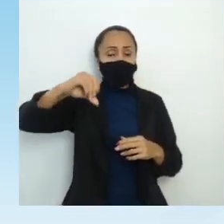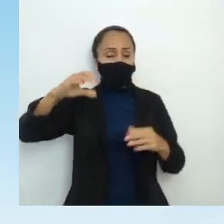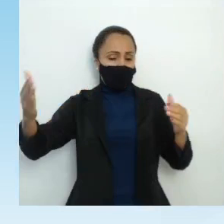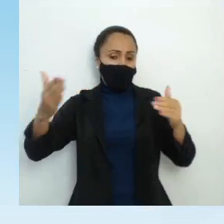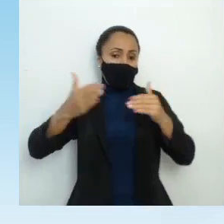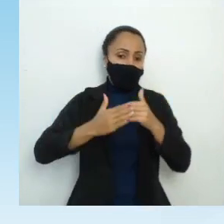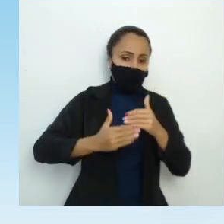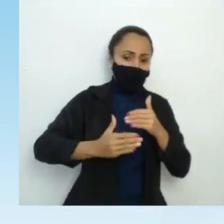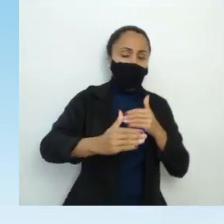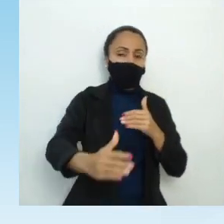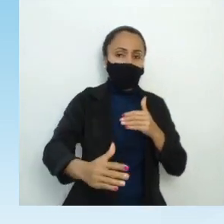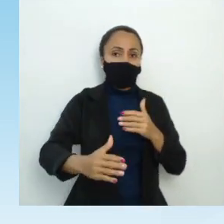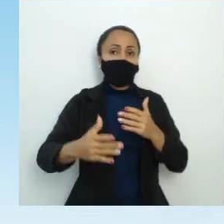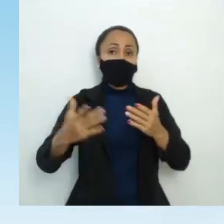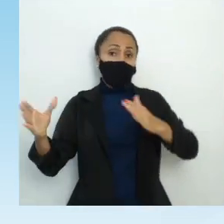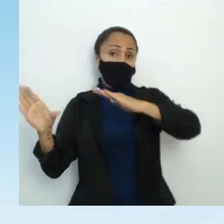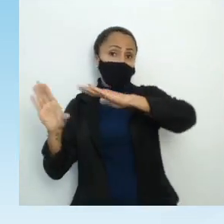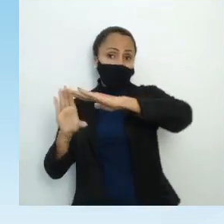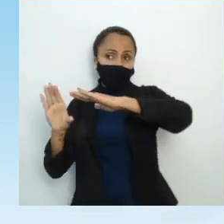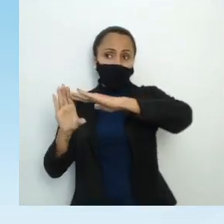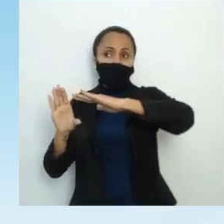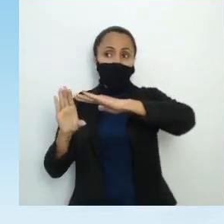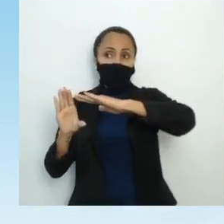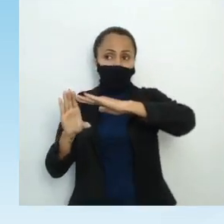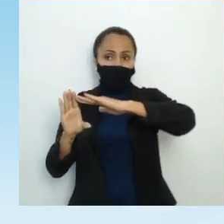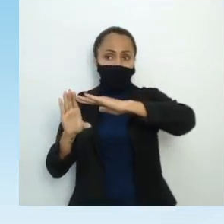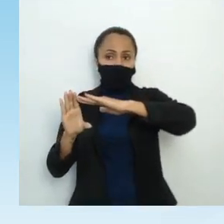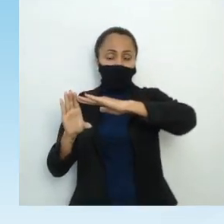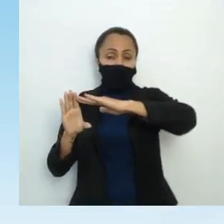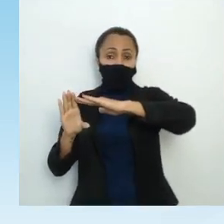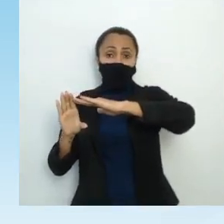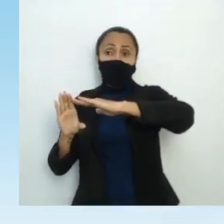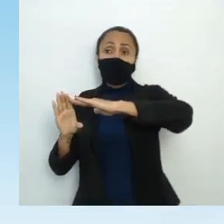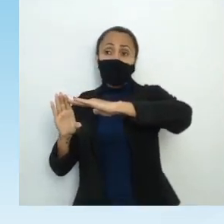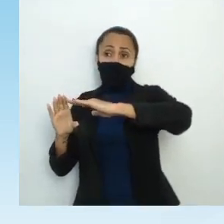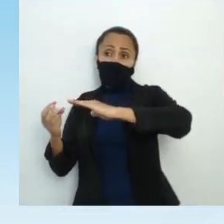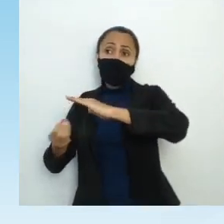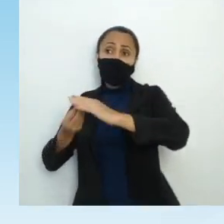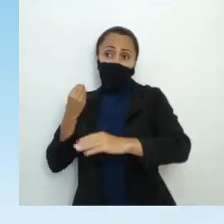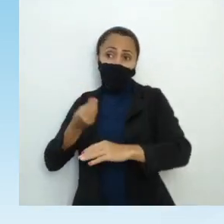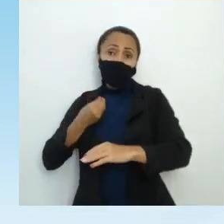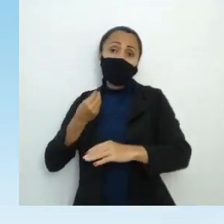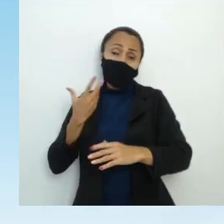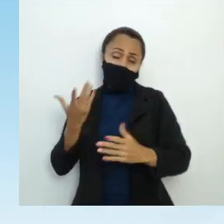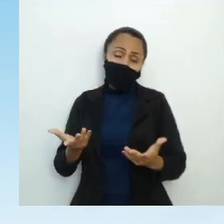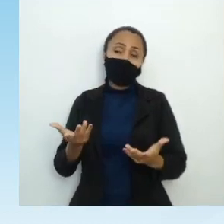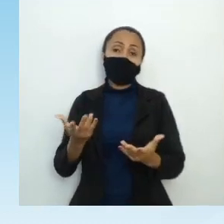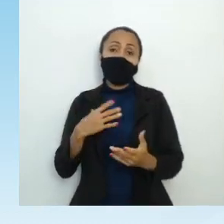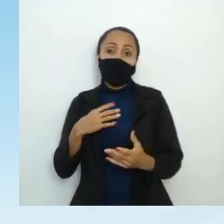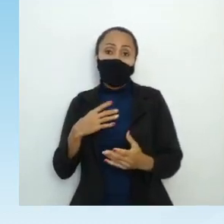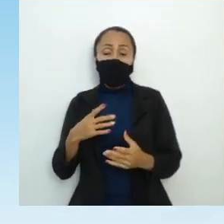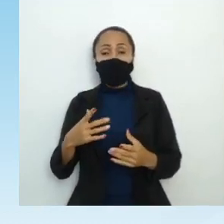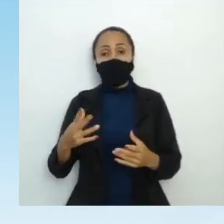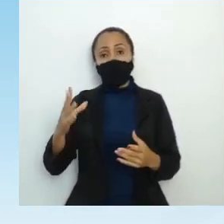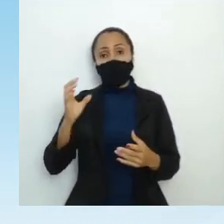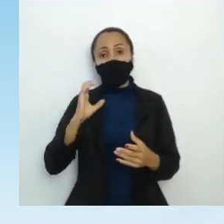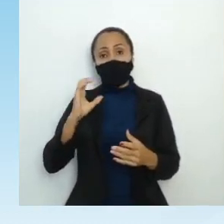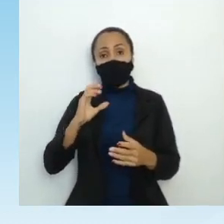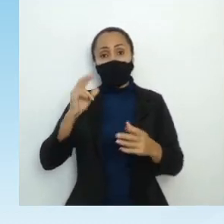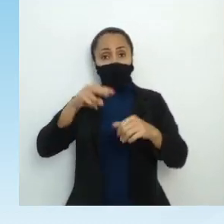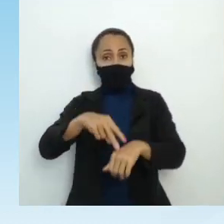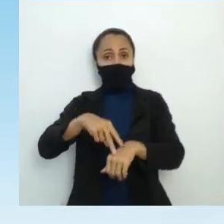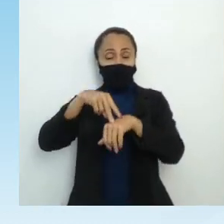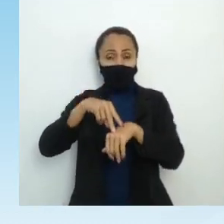Idade Contemporânea, que é a qual a gente está, né, vivenciando. Então, ou seja, a burguesia passa a estar no poder e é aí onde a gente